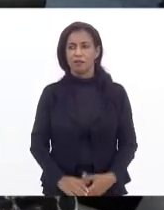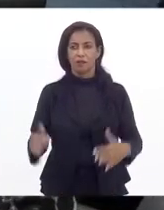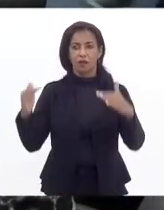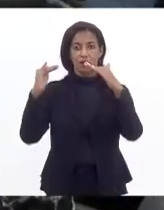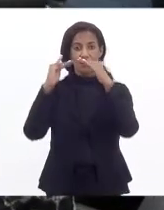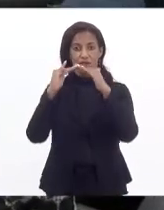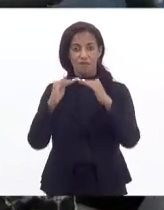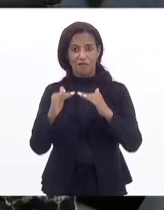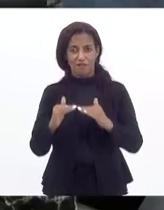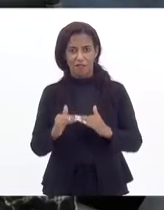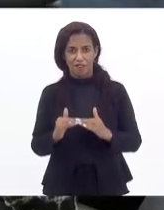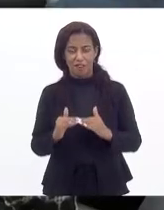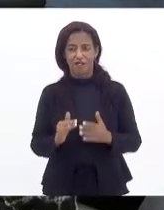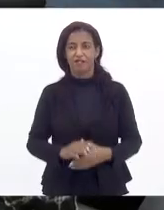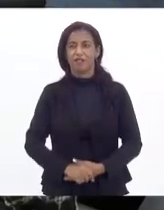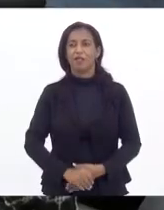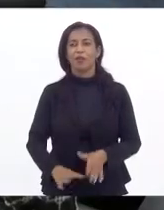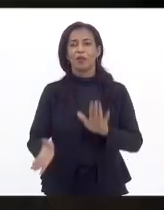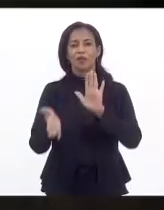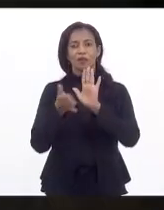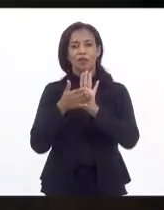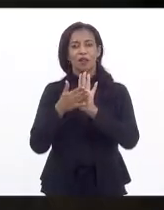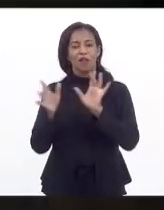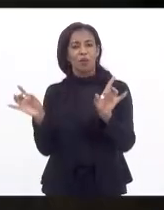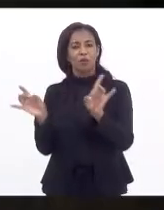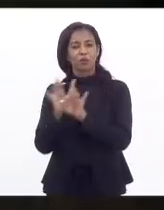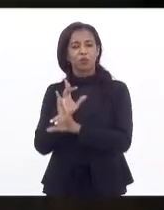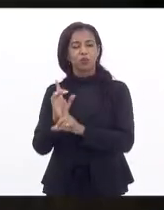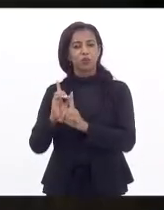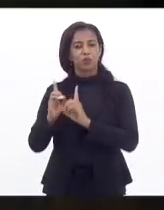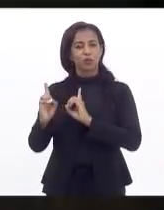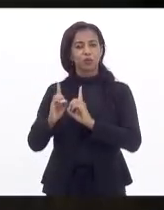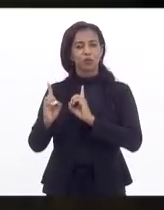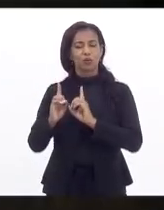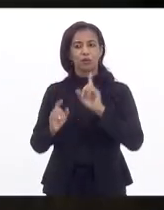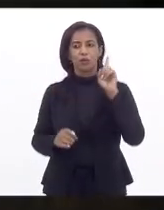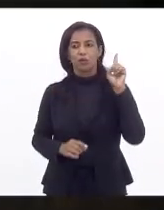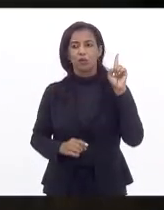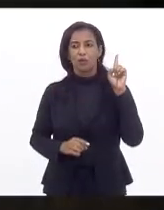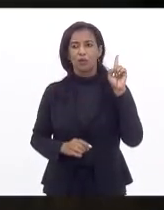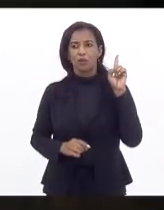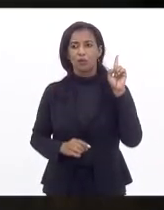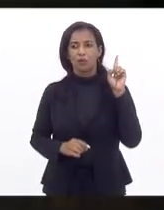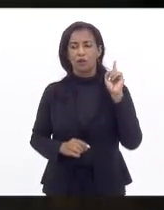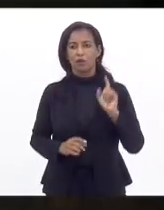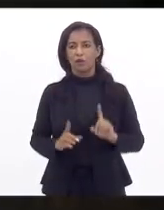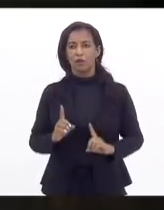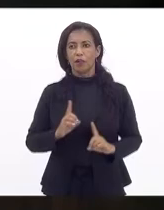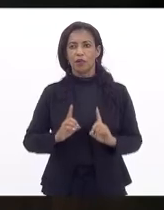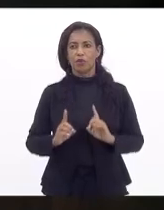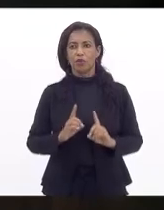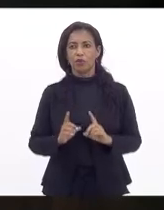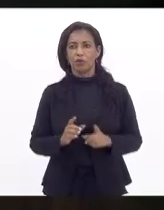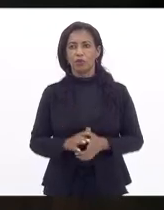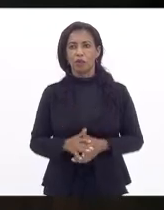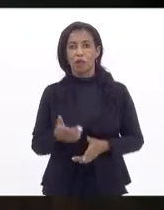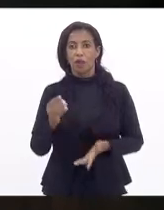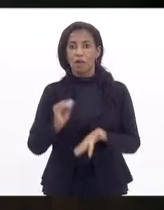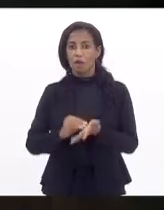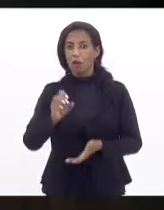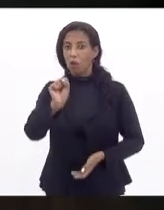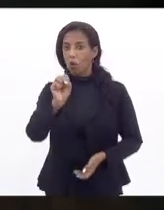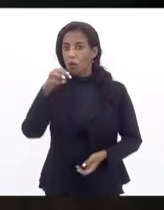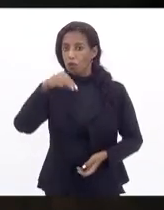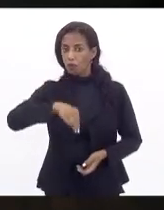Favorável, presidente. Os pareceres emitidos em discussão. Para discutir. Aqui, ó. Para discutir. Nós falta 8 minutos para